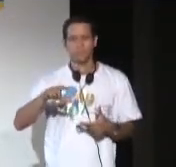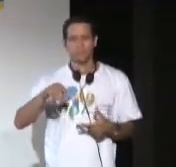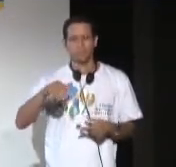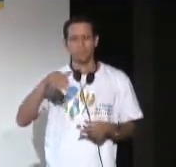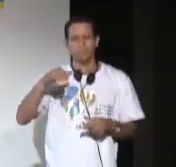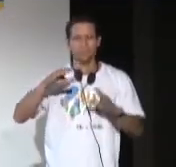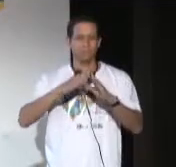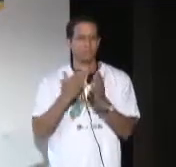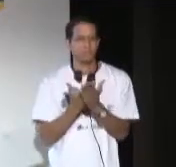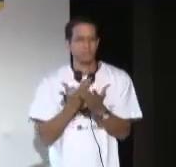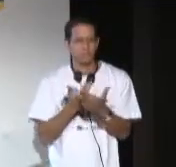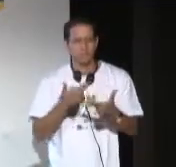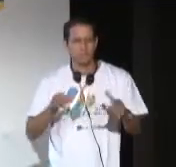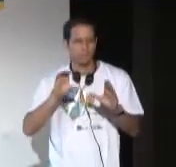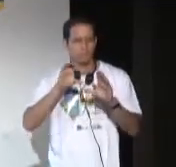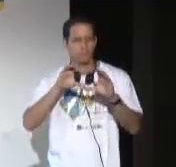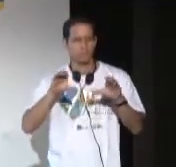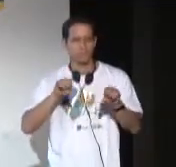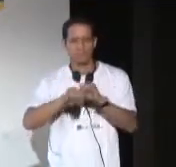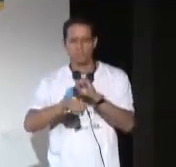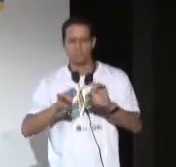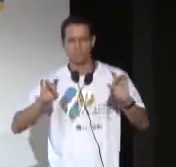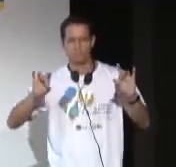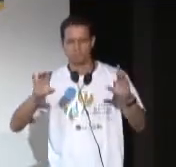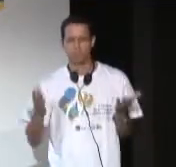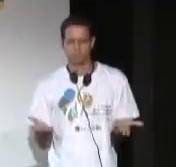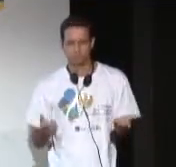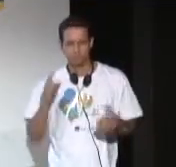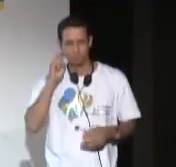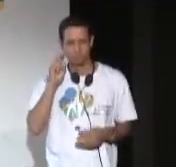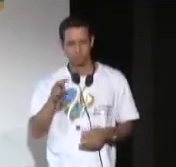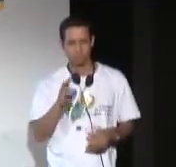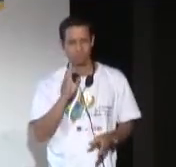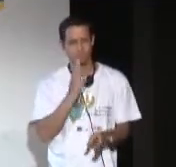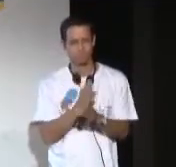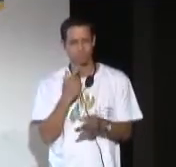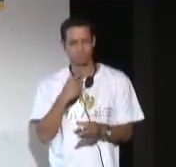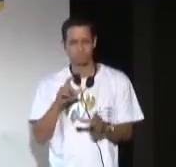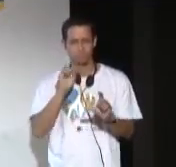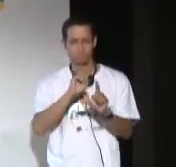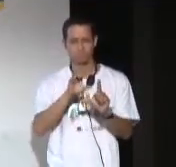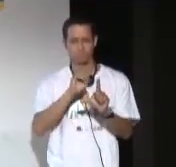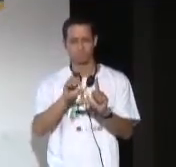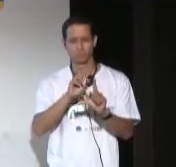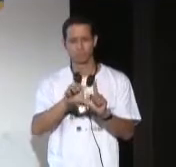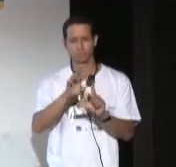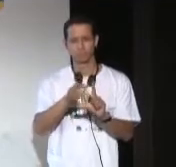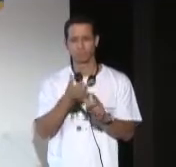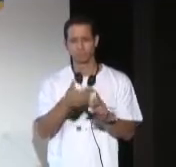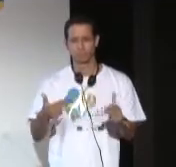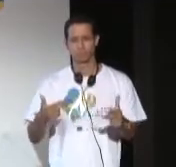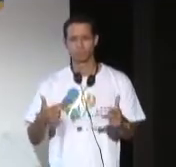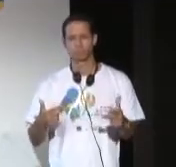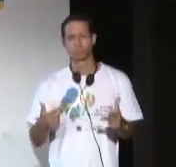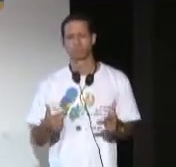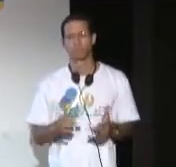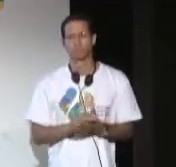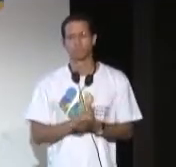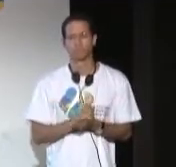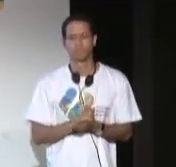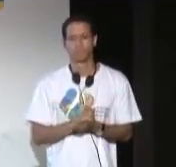formação privilegiada. Então, isso aí, a nosso ver, do ponto de vista das licenciaturas também, acho que ficam com